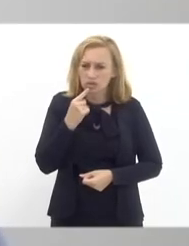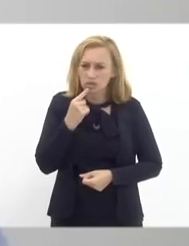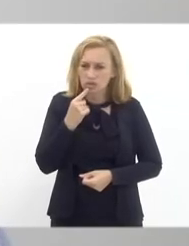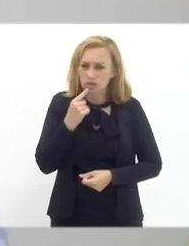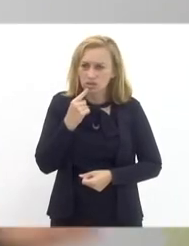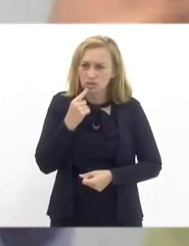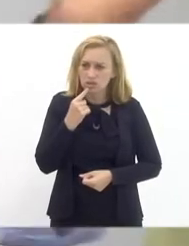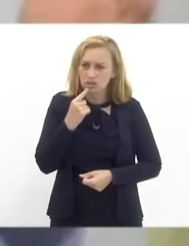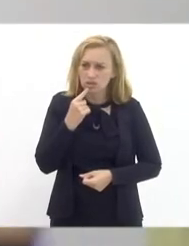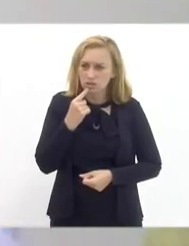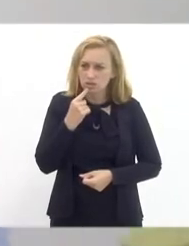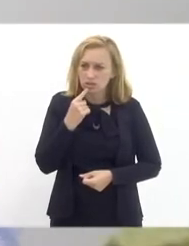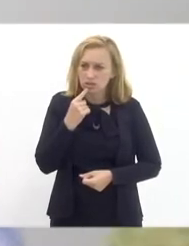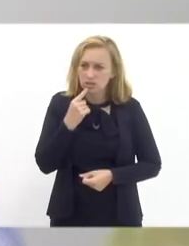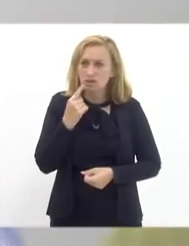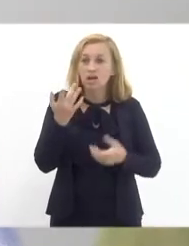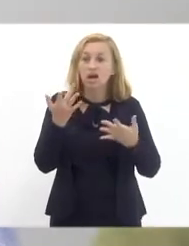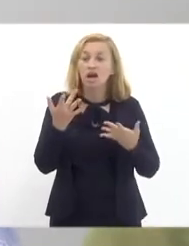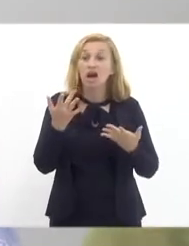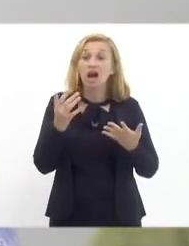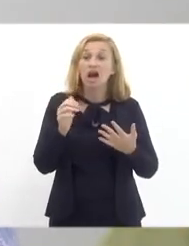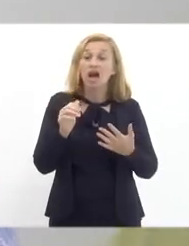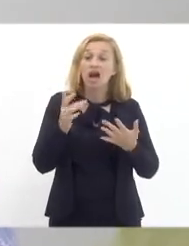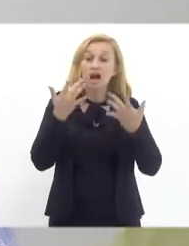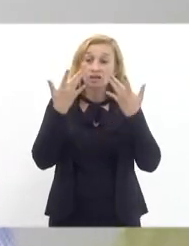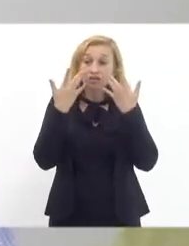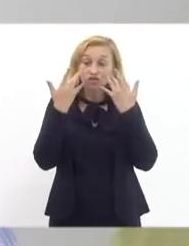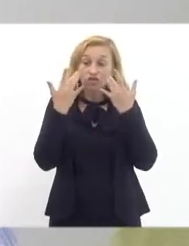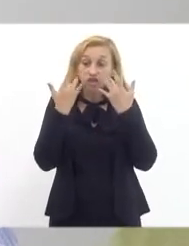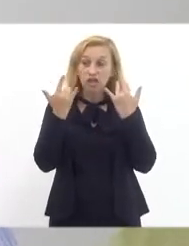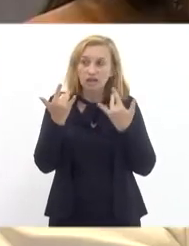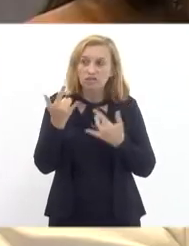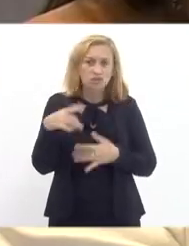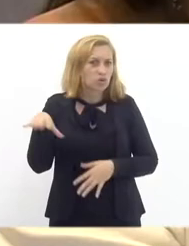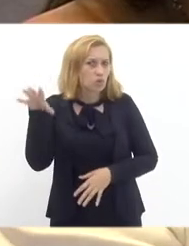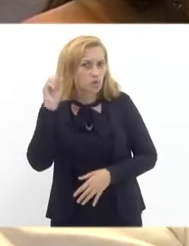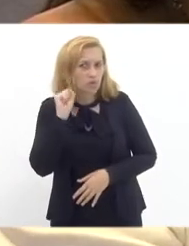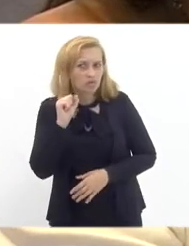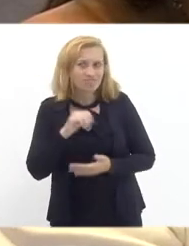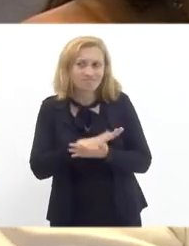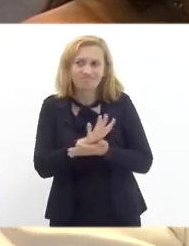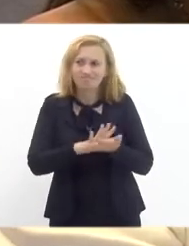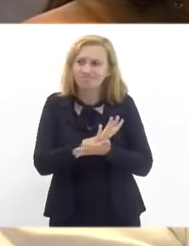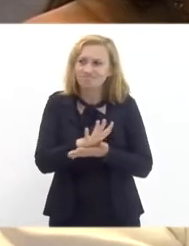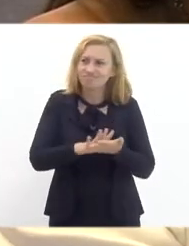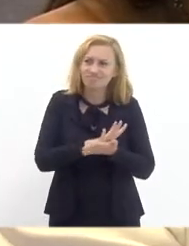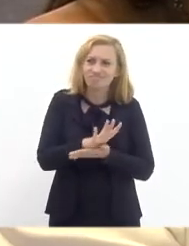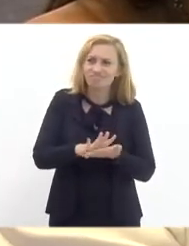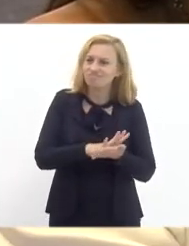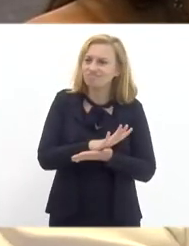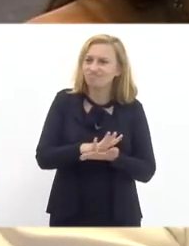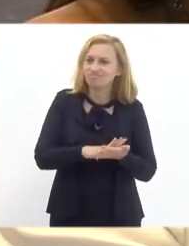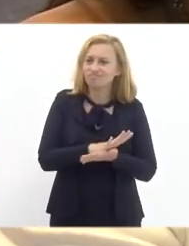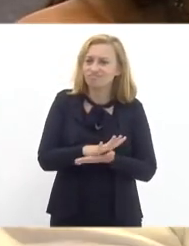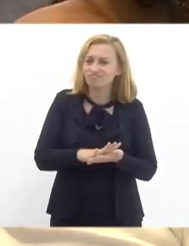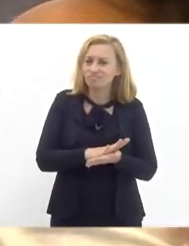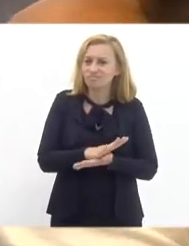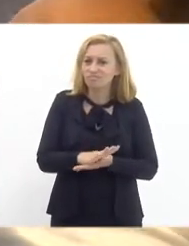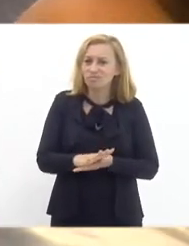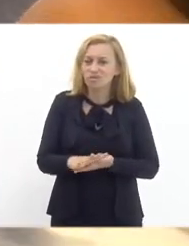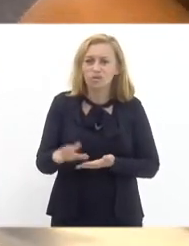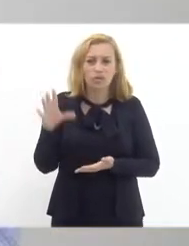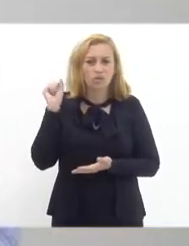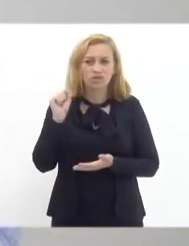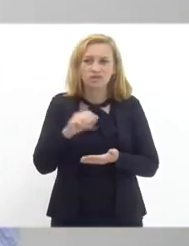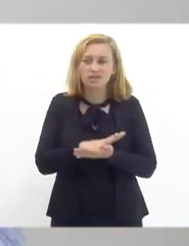concha acústica, aquele anfiteatro. Anfiteatro. Quando a gente para lá atrás, você não escuta barulho nenhum da estrada. Se você ficar parado lá, você não escuta o barulho